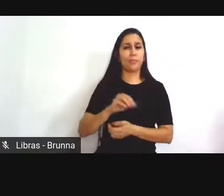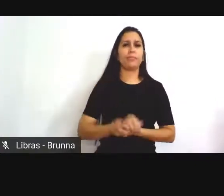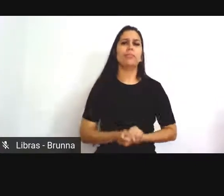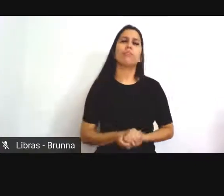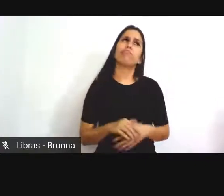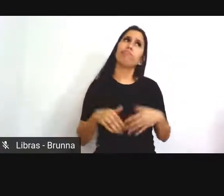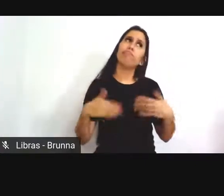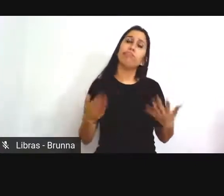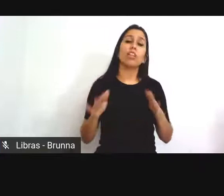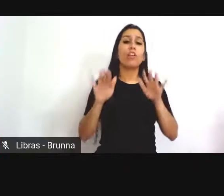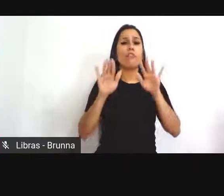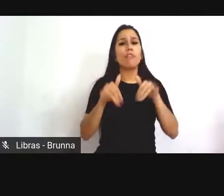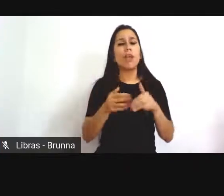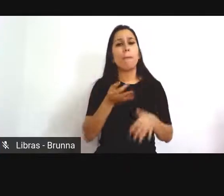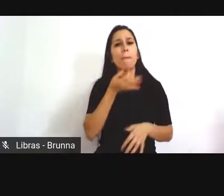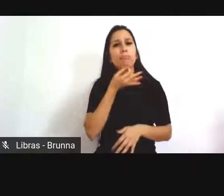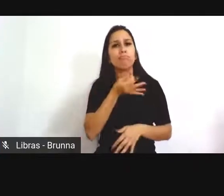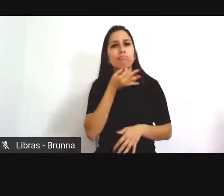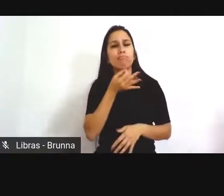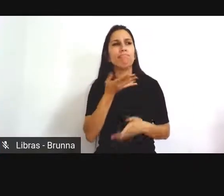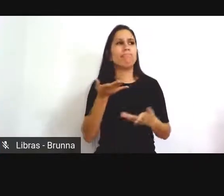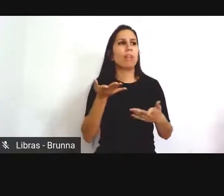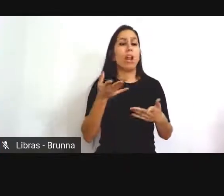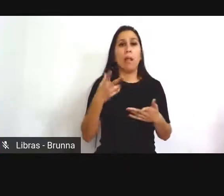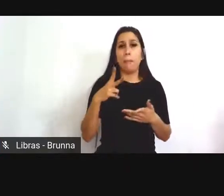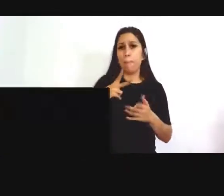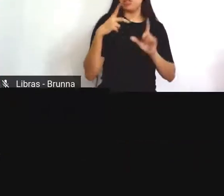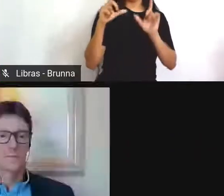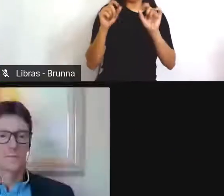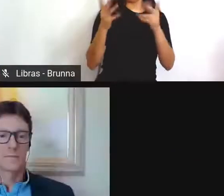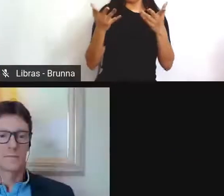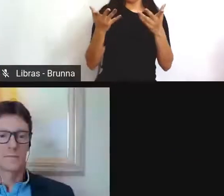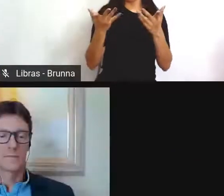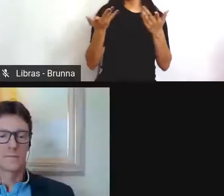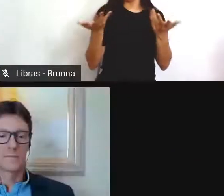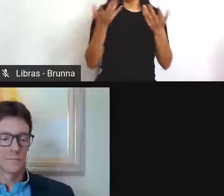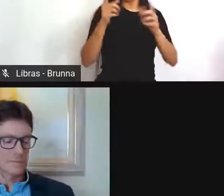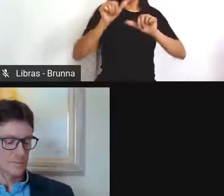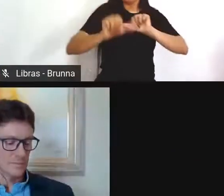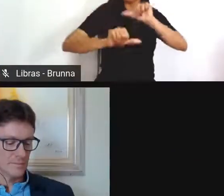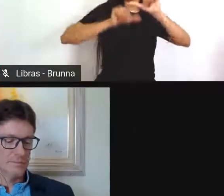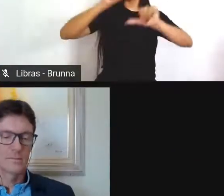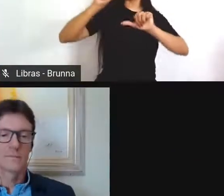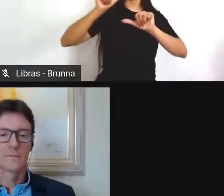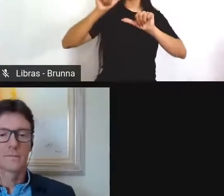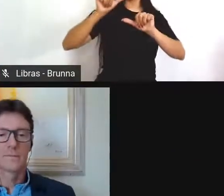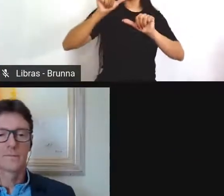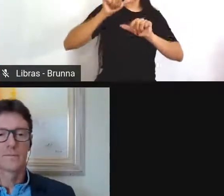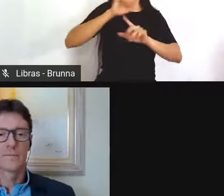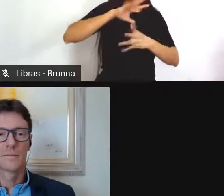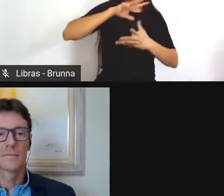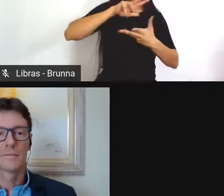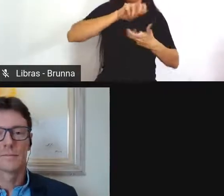de vista pessoal, o impacto é ampliar um pouco a visão de mundo. Sim. Você se permite dar uma